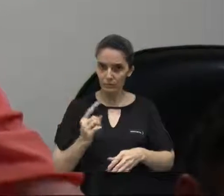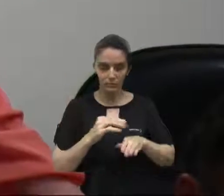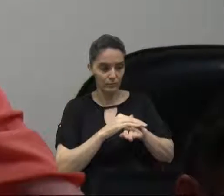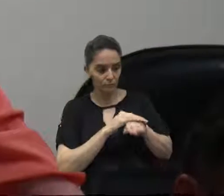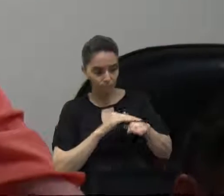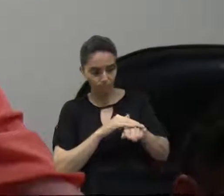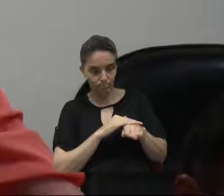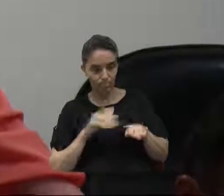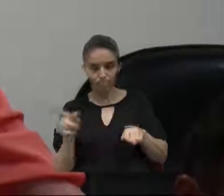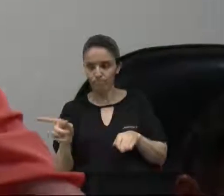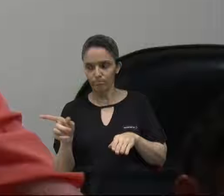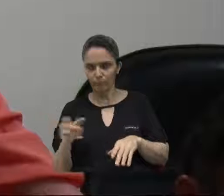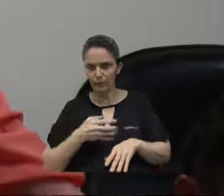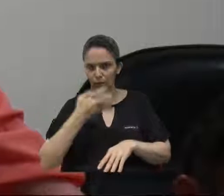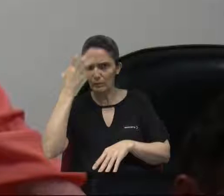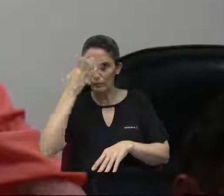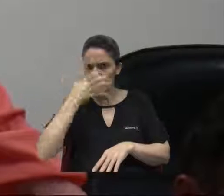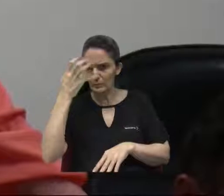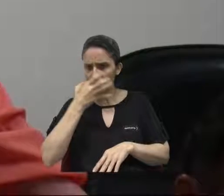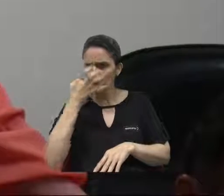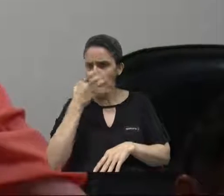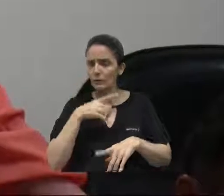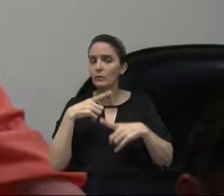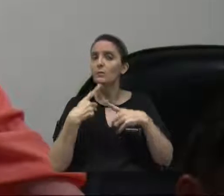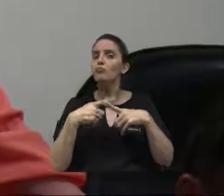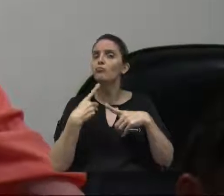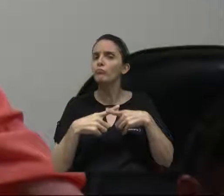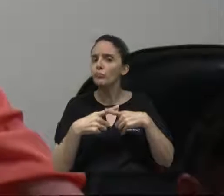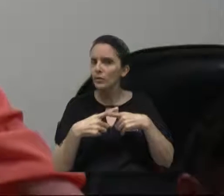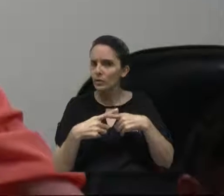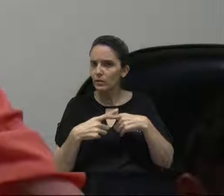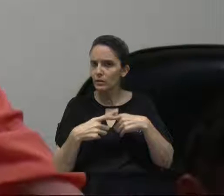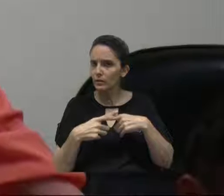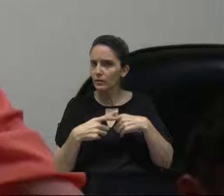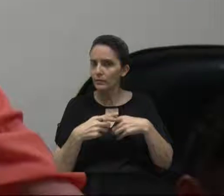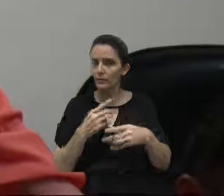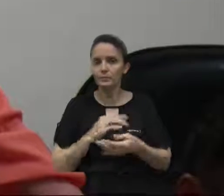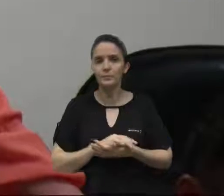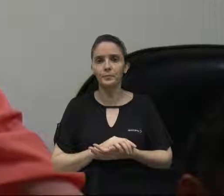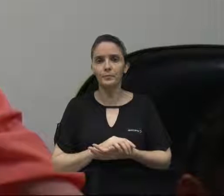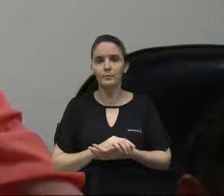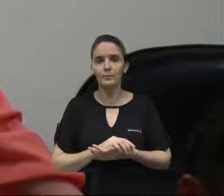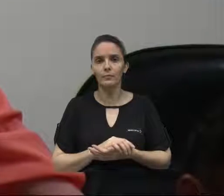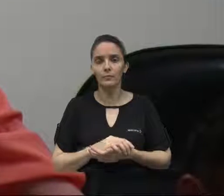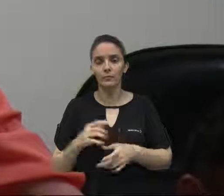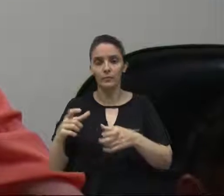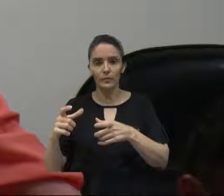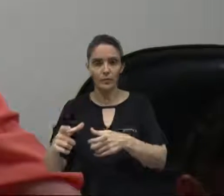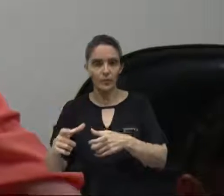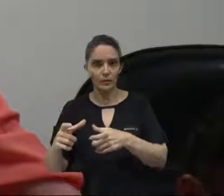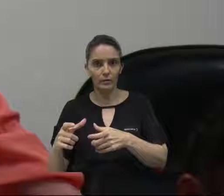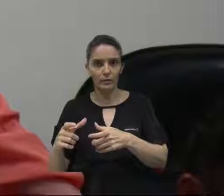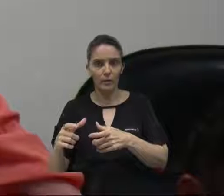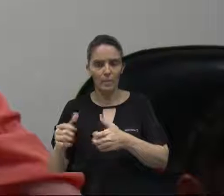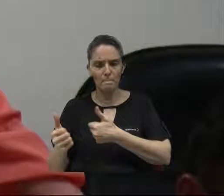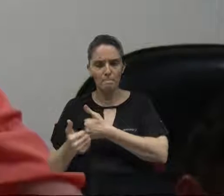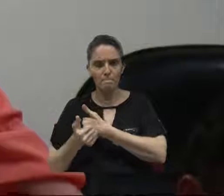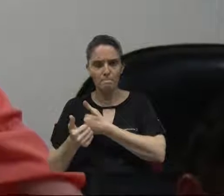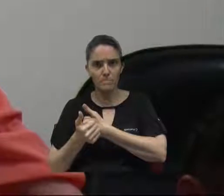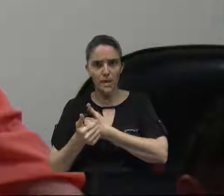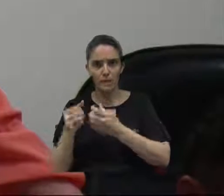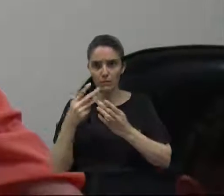brava mesmo, porque aqui, que é esse espaço que nós temos aqui do lado da Câmara